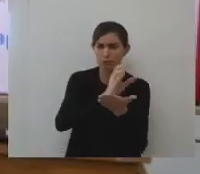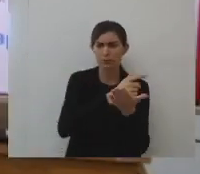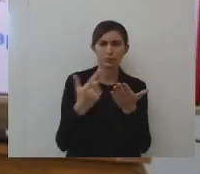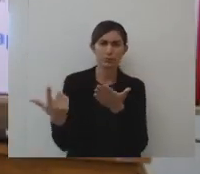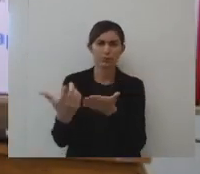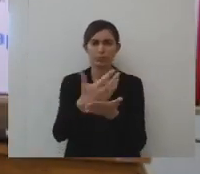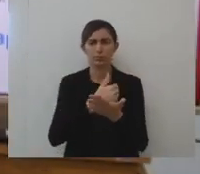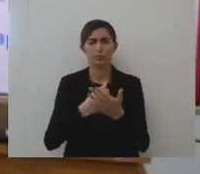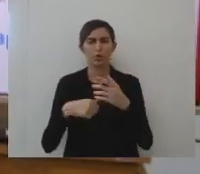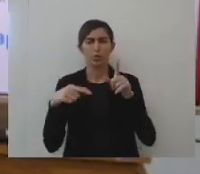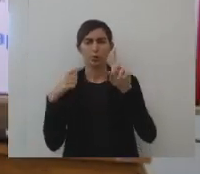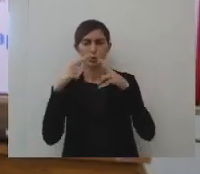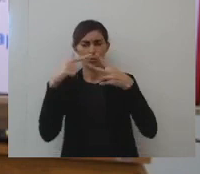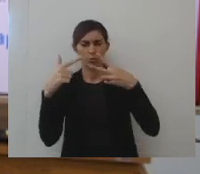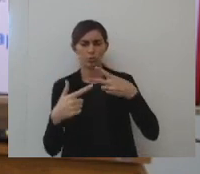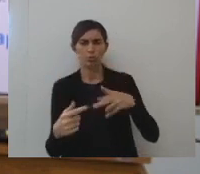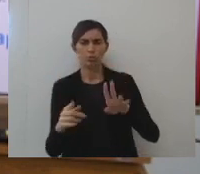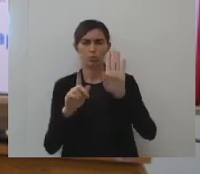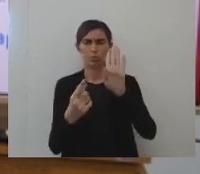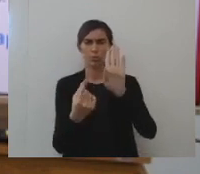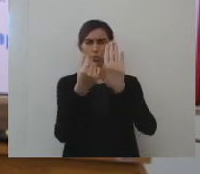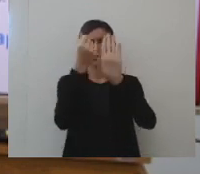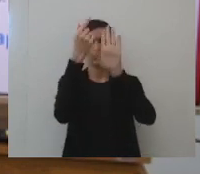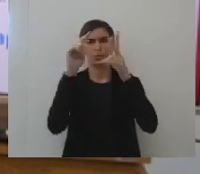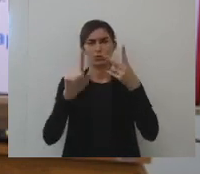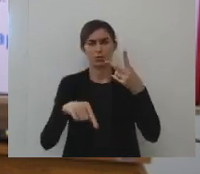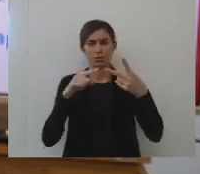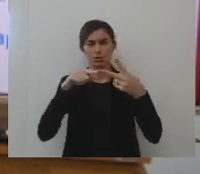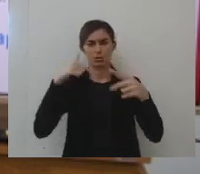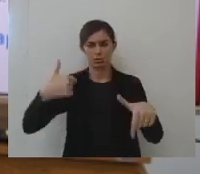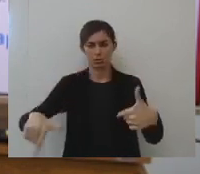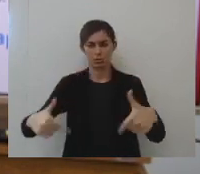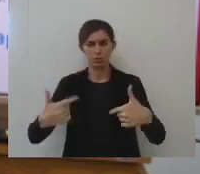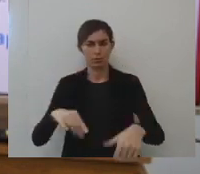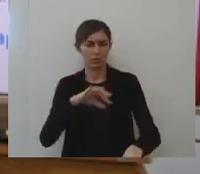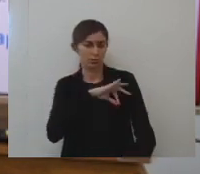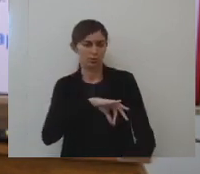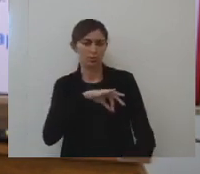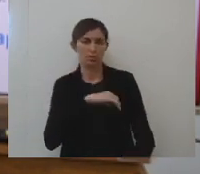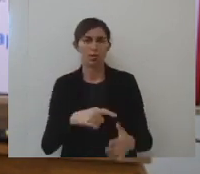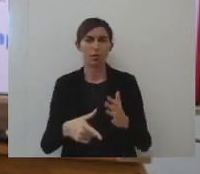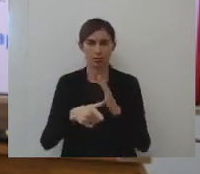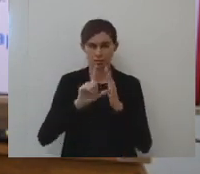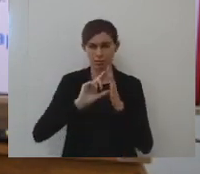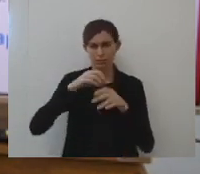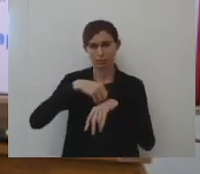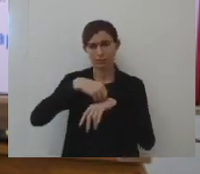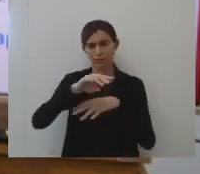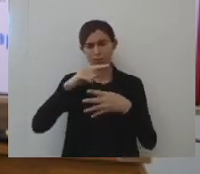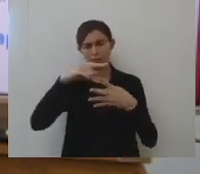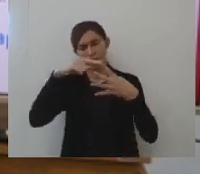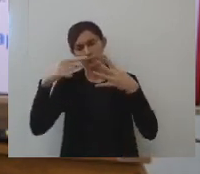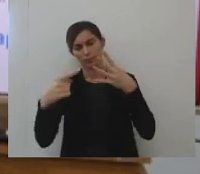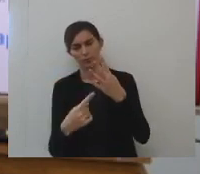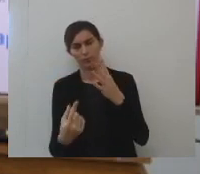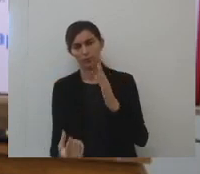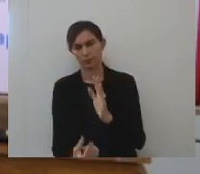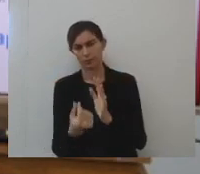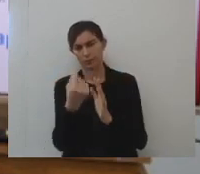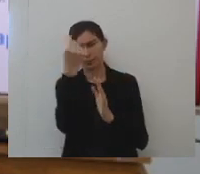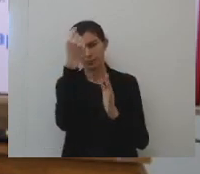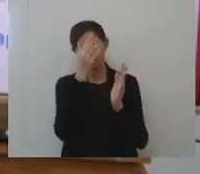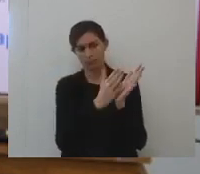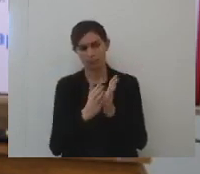classes sociais, que é a burguesia e os trabalhadores assalariados, né? Antes de eu passar para as 4 etapas do capitalismo, certo?